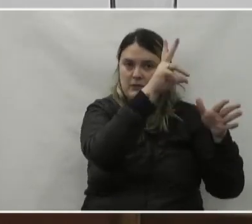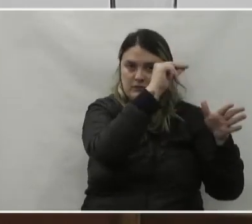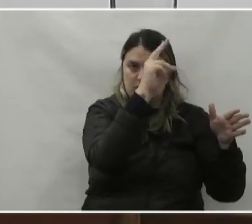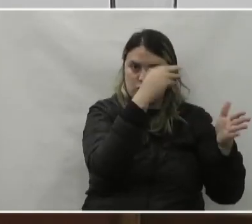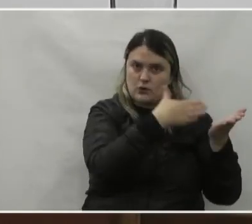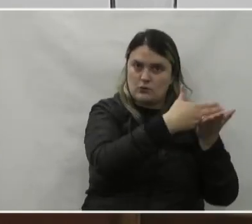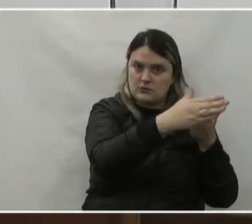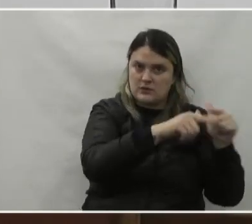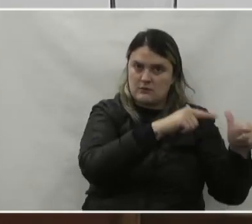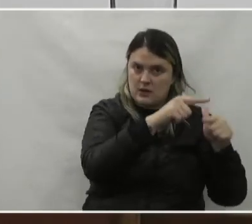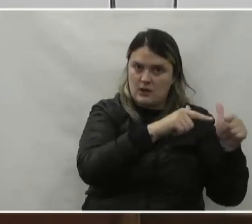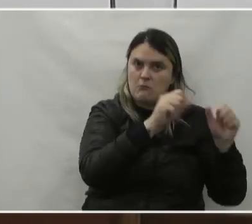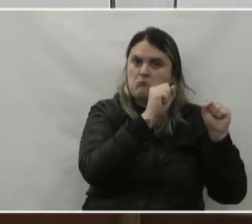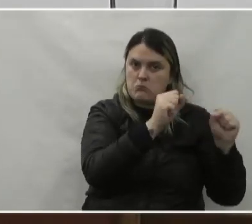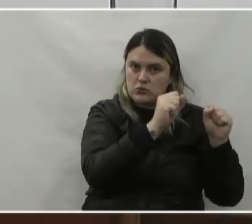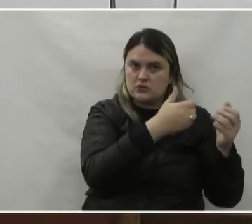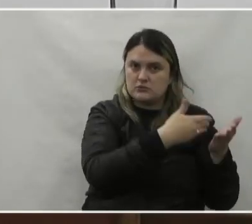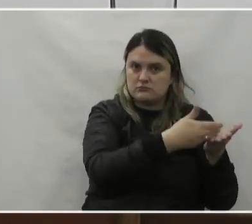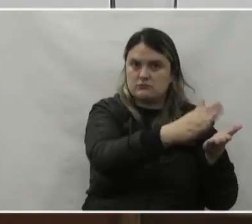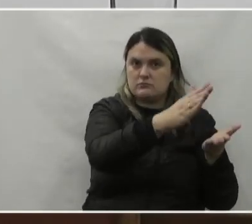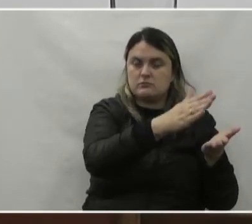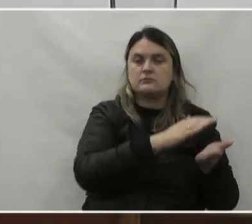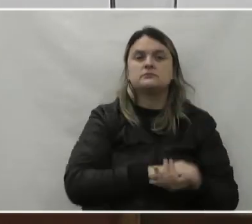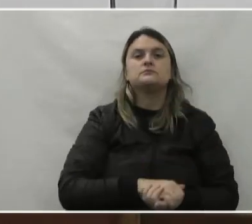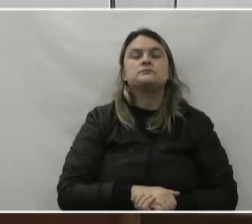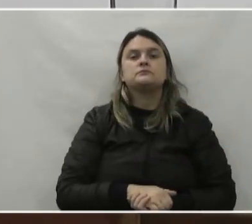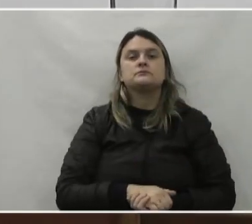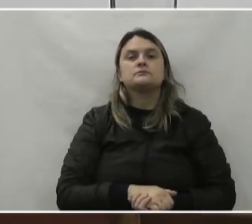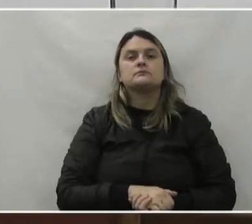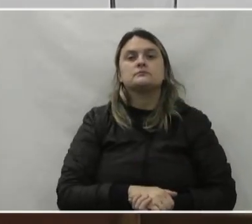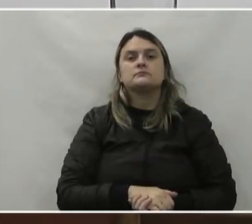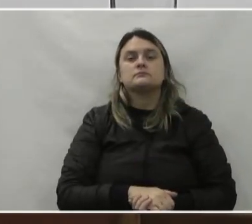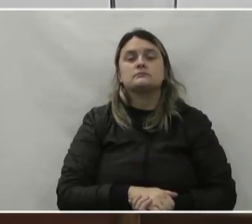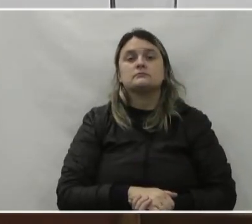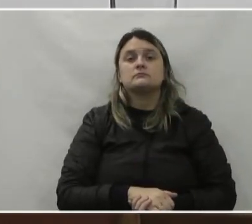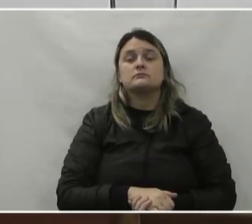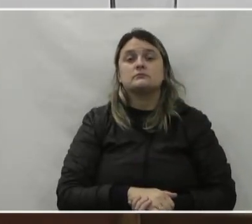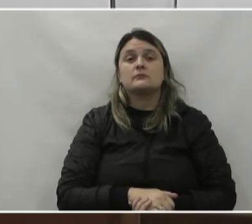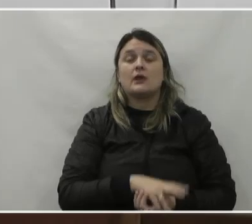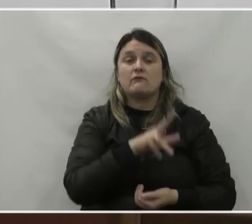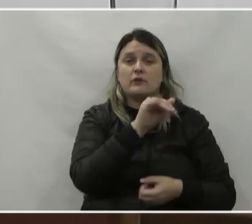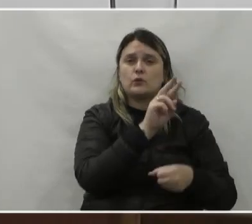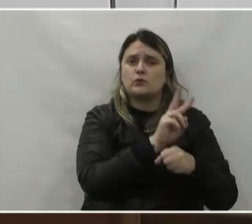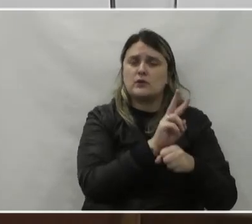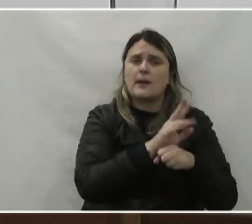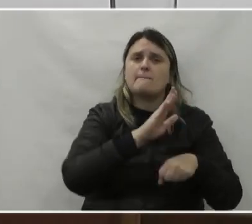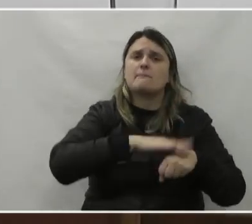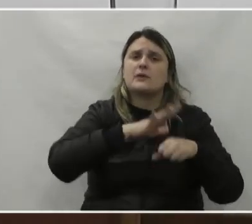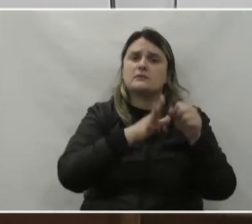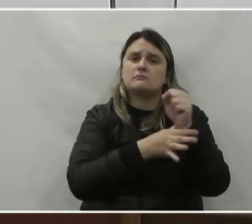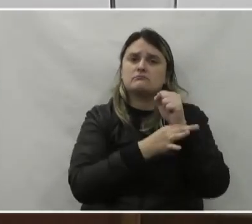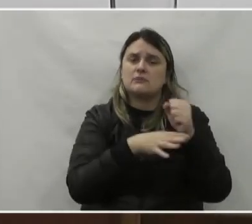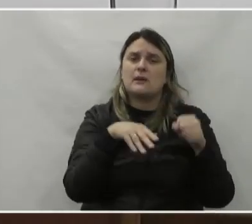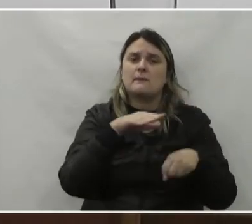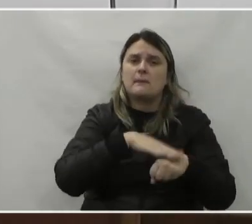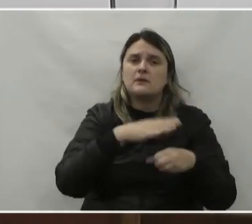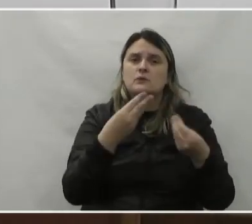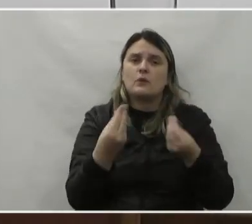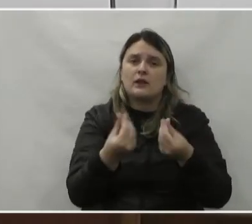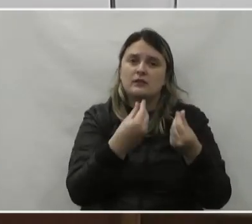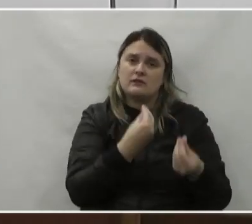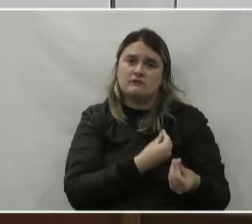serviço relativa a esse contrato de concessão, né? Trazendo aí proteção, segurança e qualidade de vida a